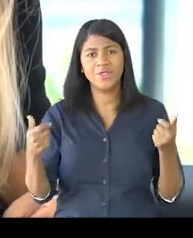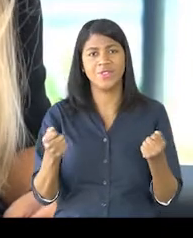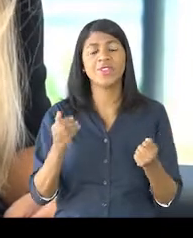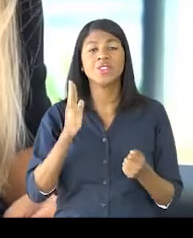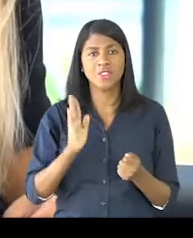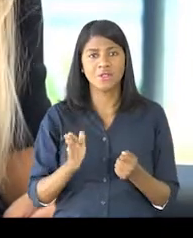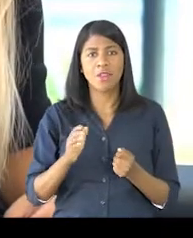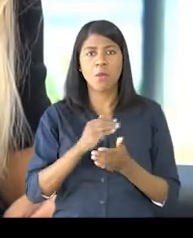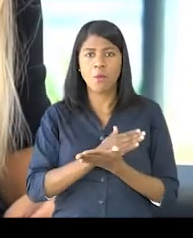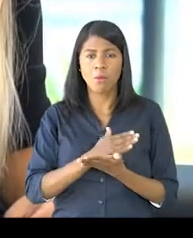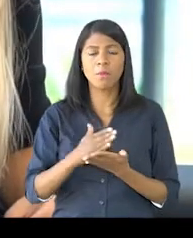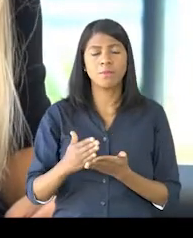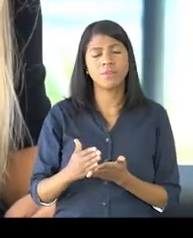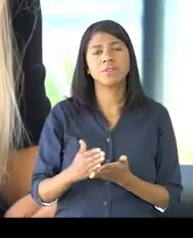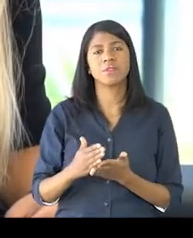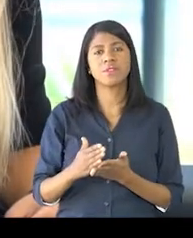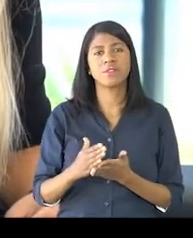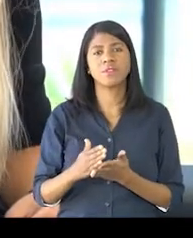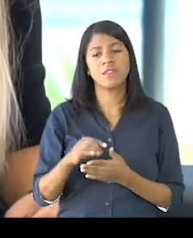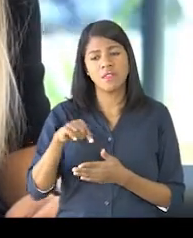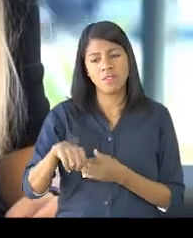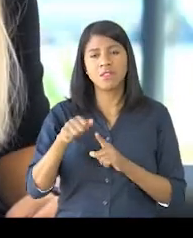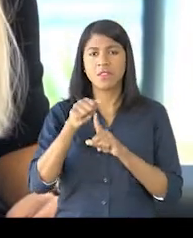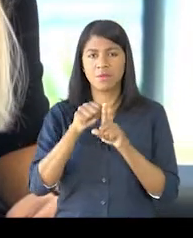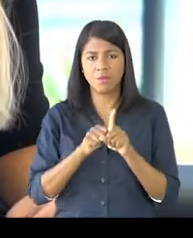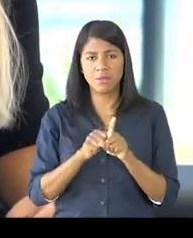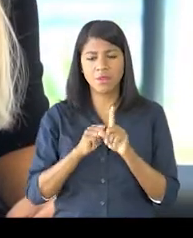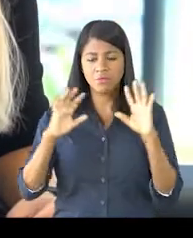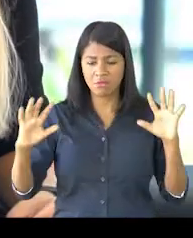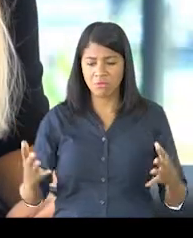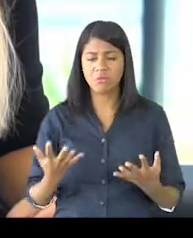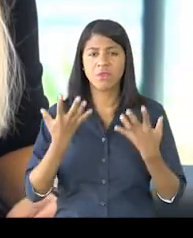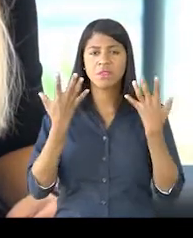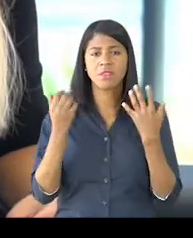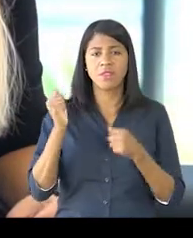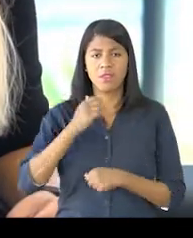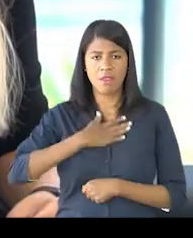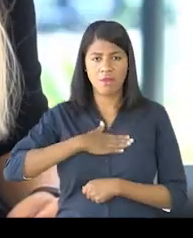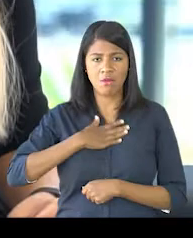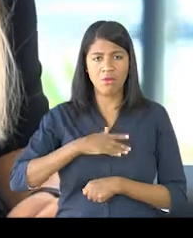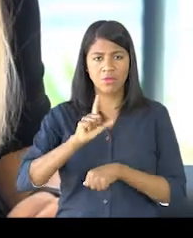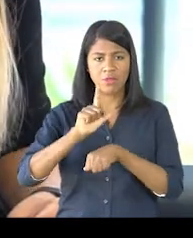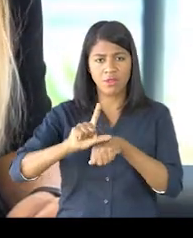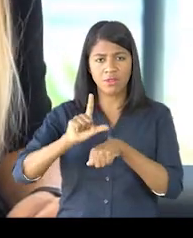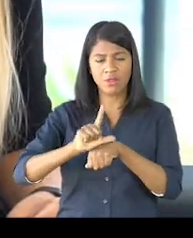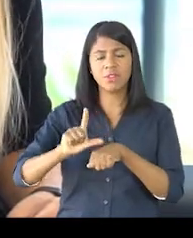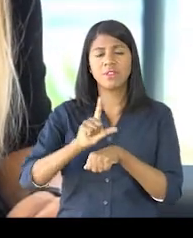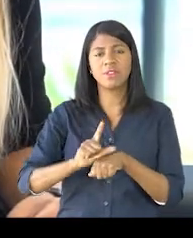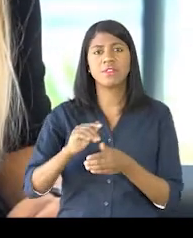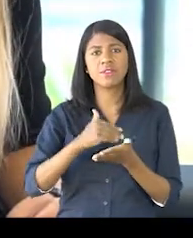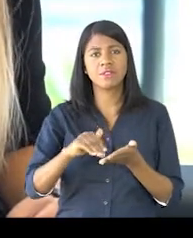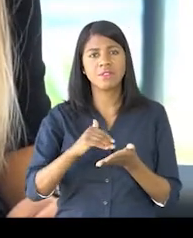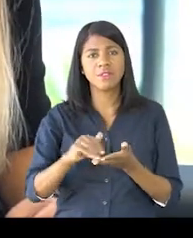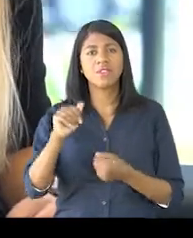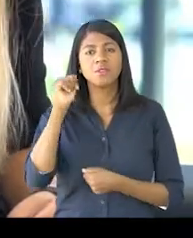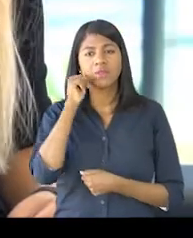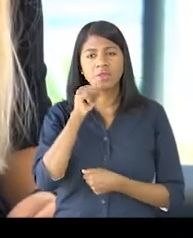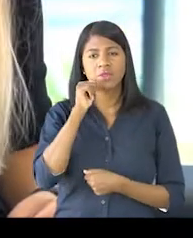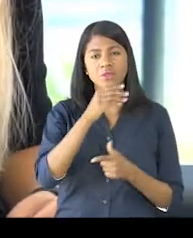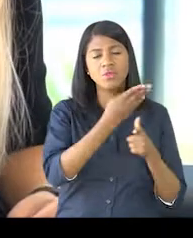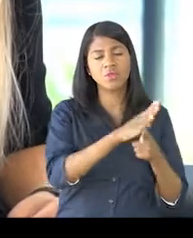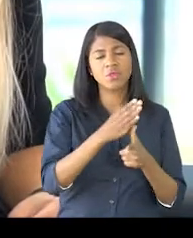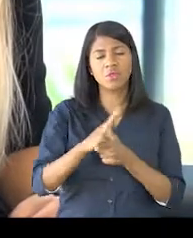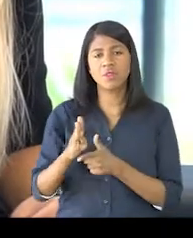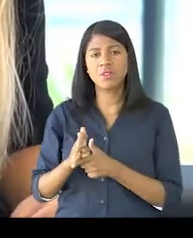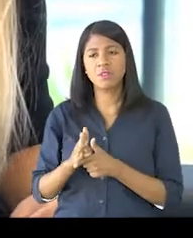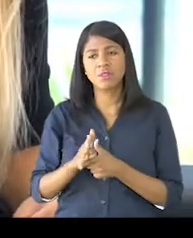DEANs, ou de outros órgãos responsáveis, aquelas mulheres cujo o companheiro, ou cujo marido, ou